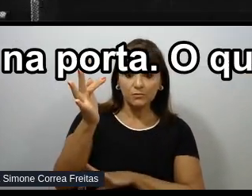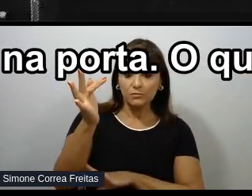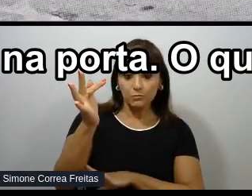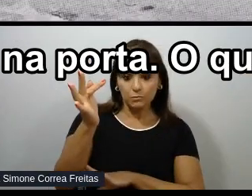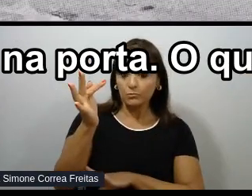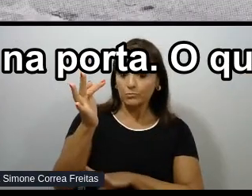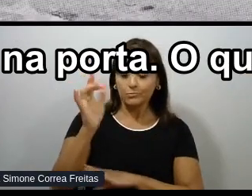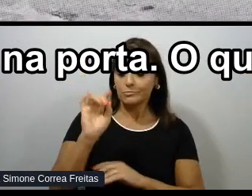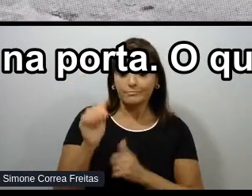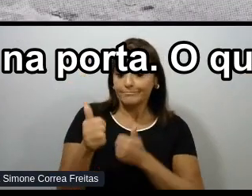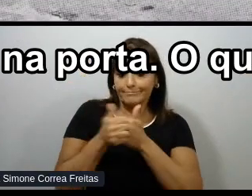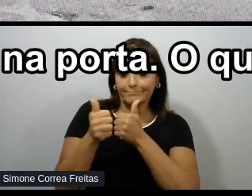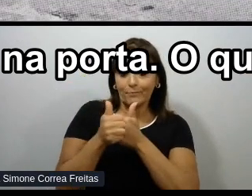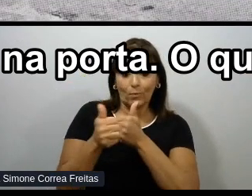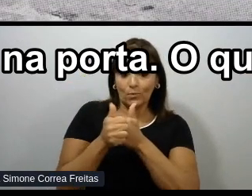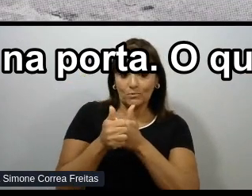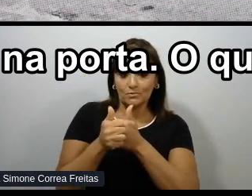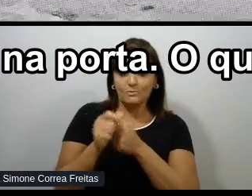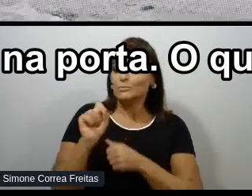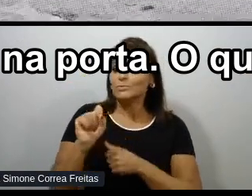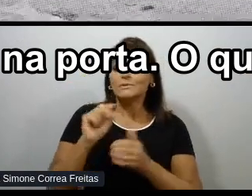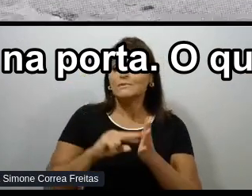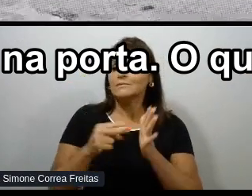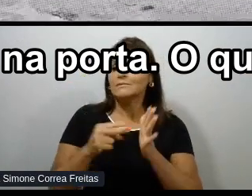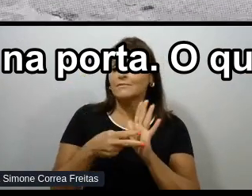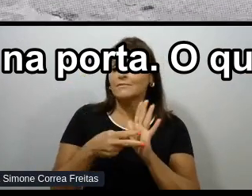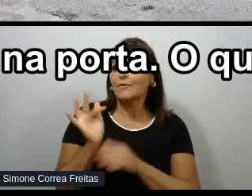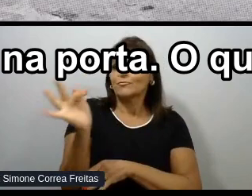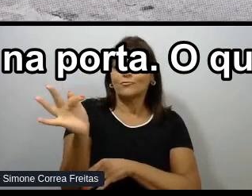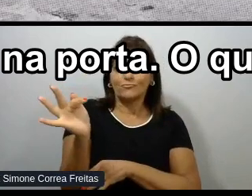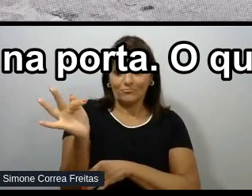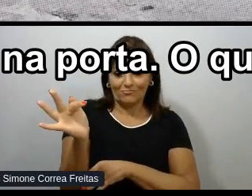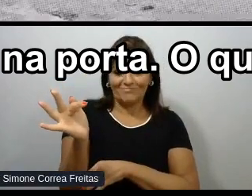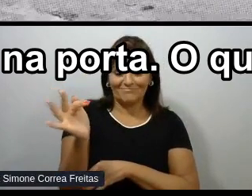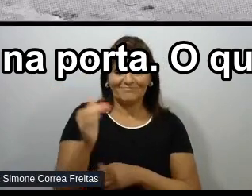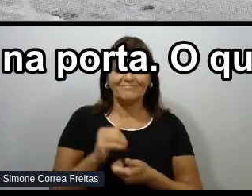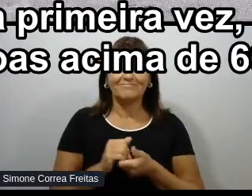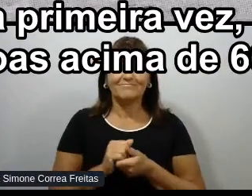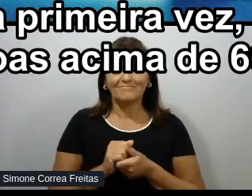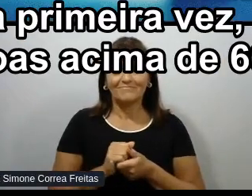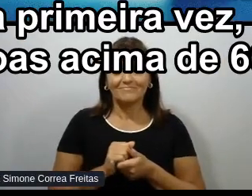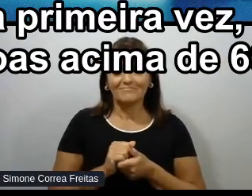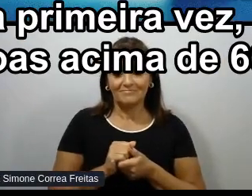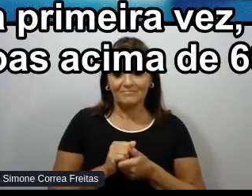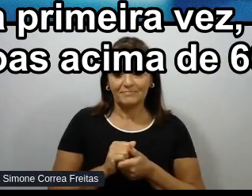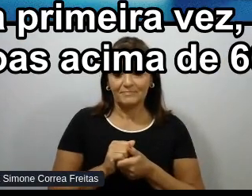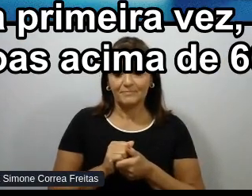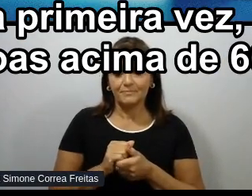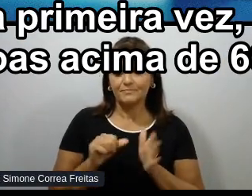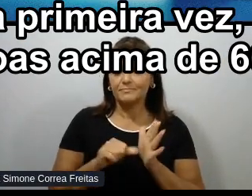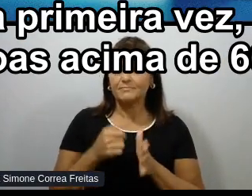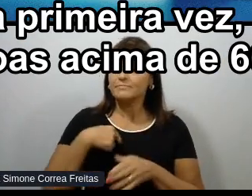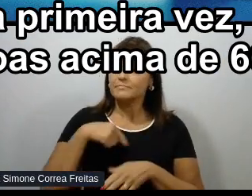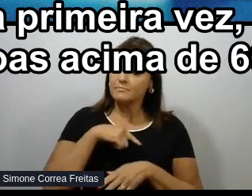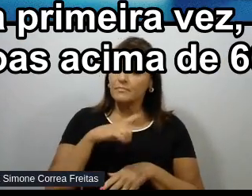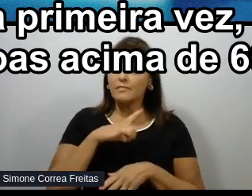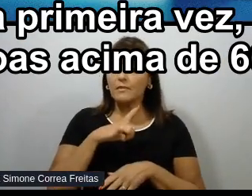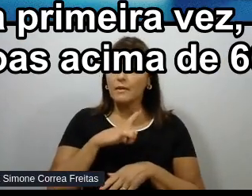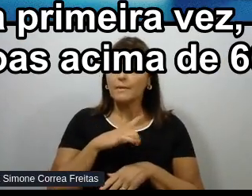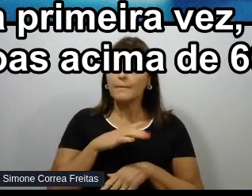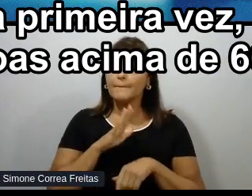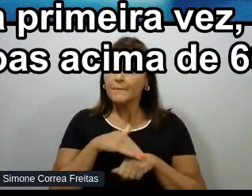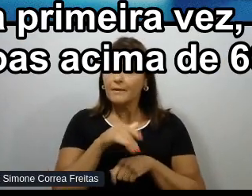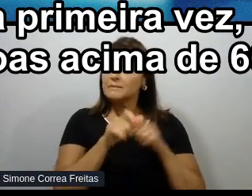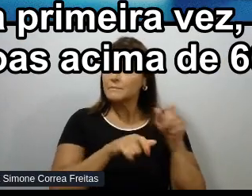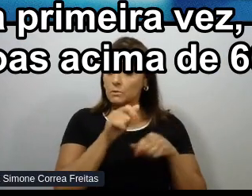acima de 60 anos do que jovens nos próximos 30 anos. Então, aquela pirâmide etária que a gente conhece está se desfazendo.